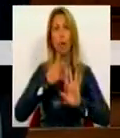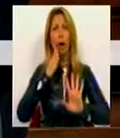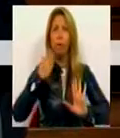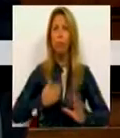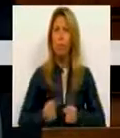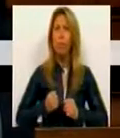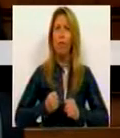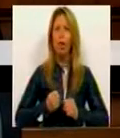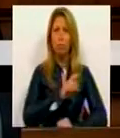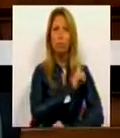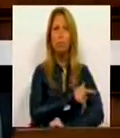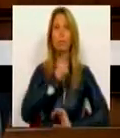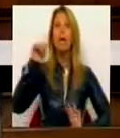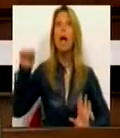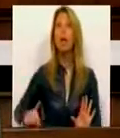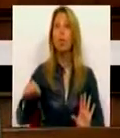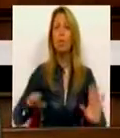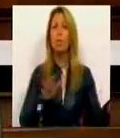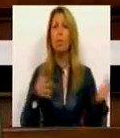com mais ou menos